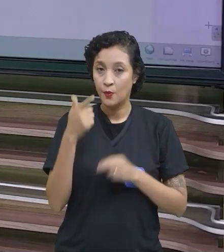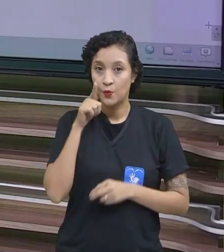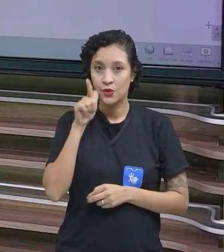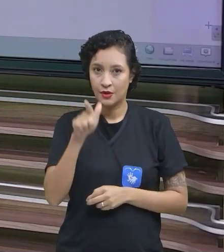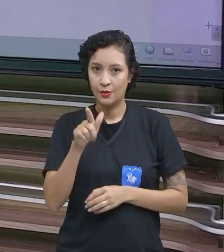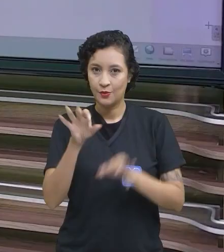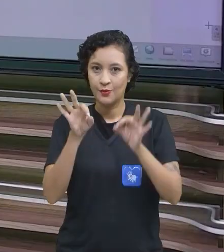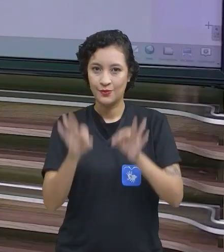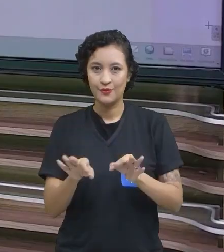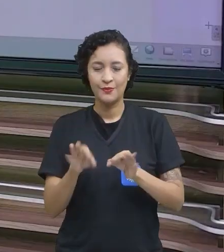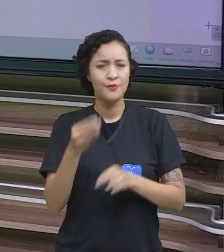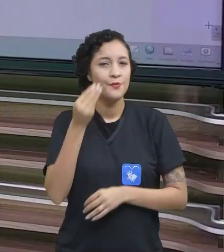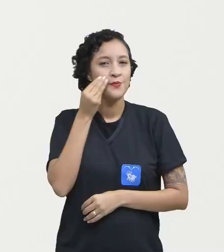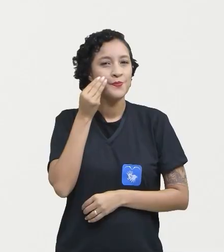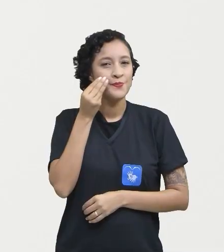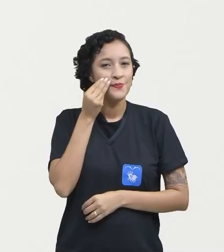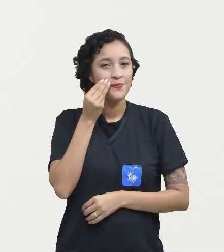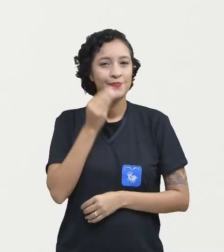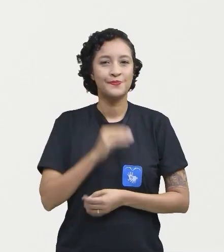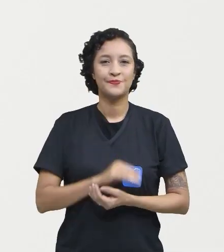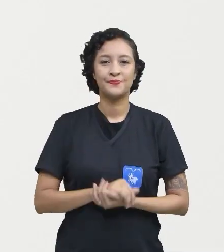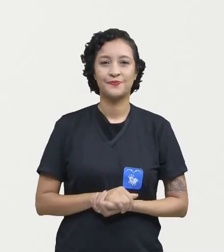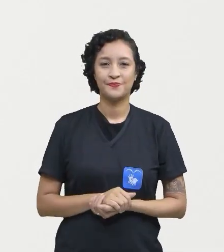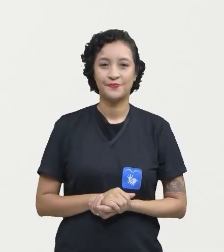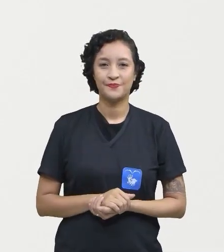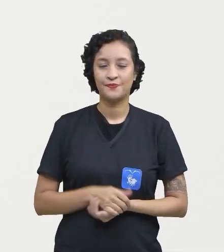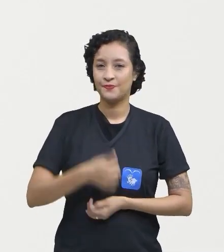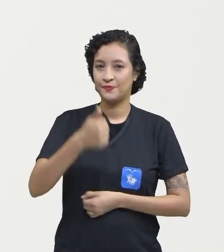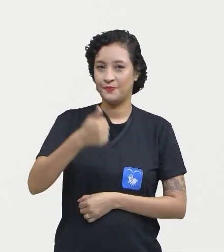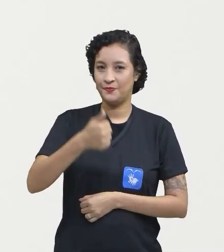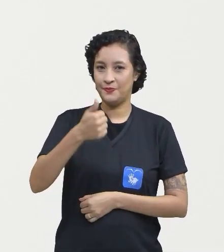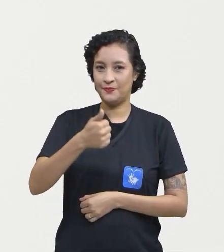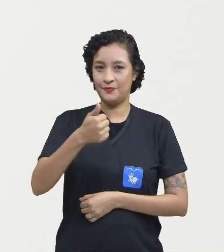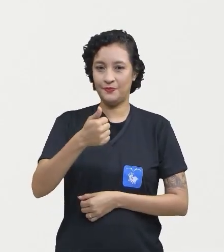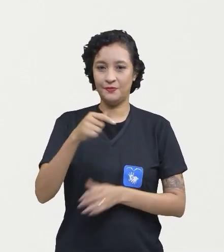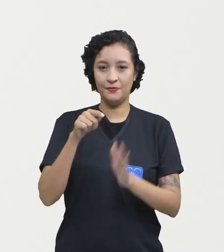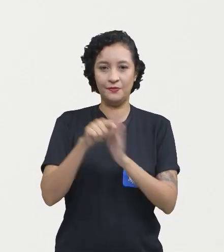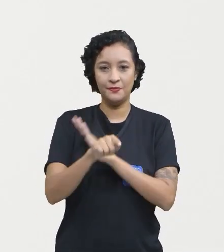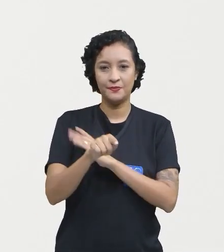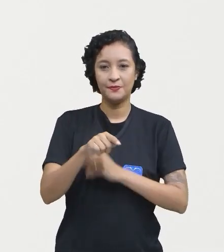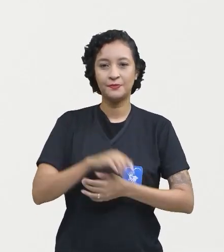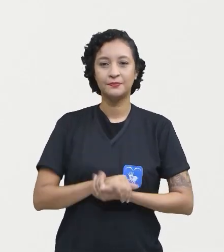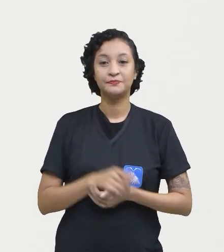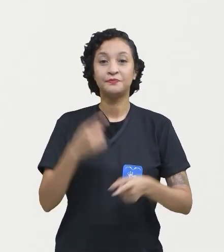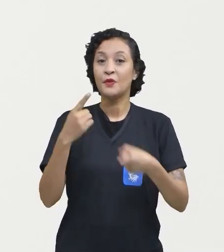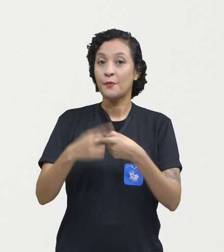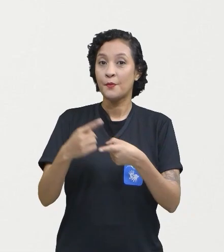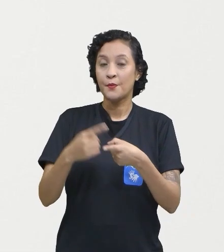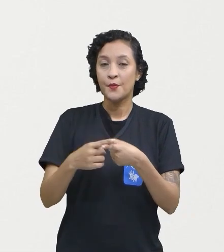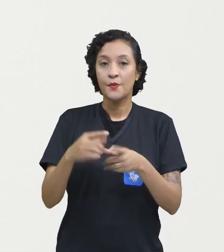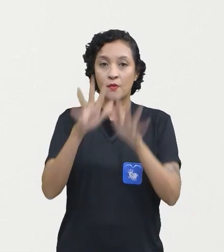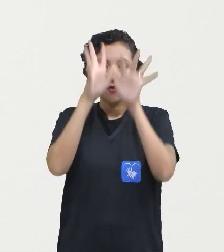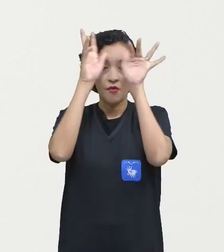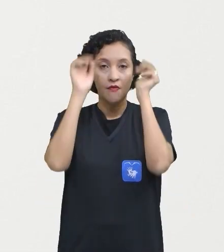Vamos verificar agora. Número 1. Por que os animais precisam